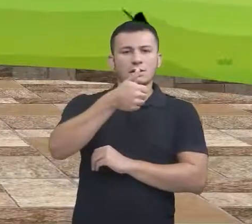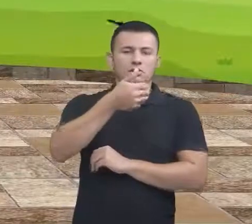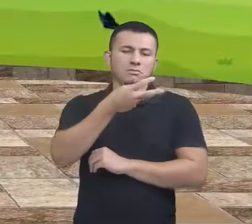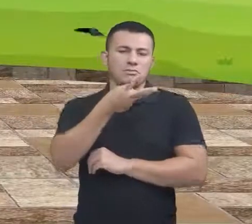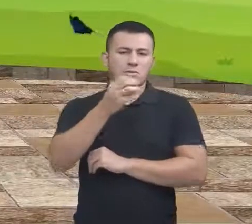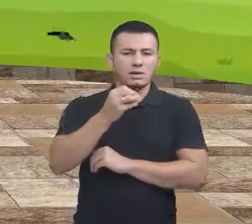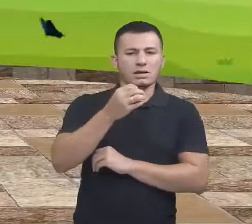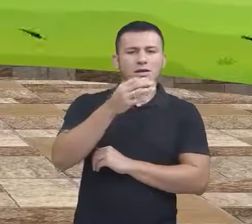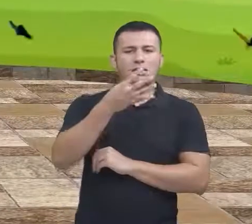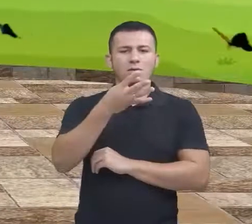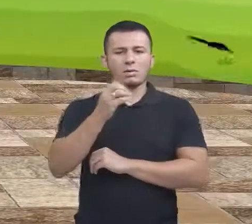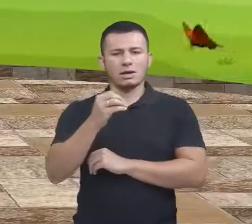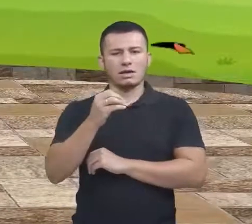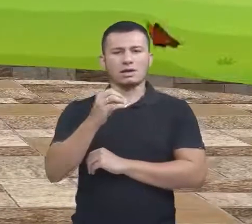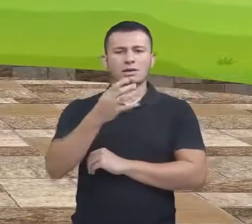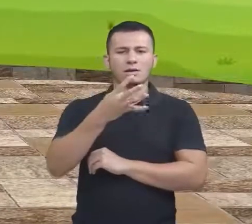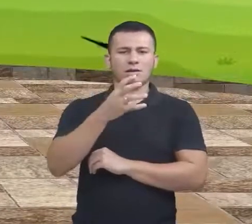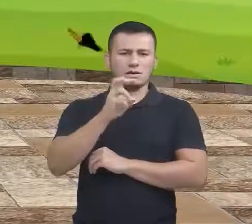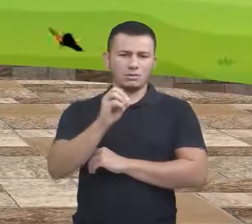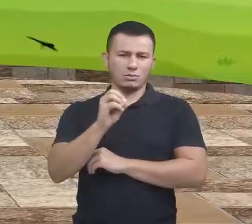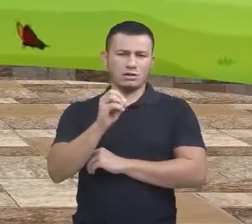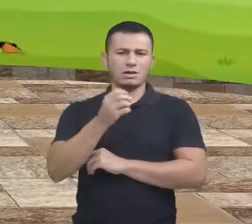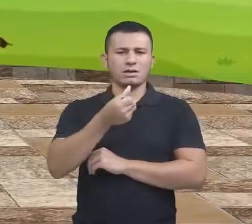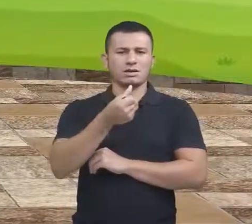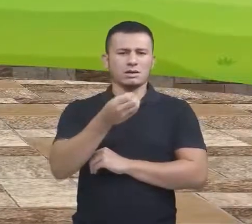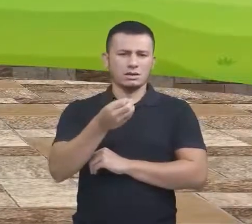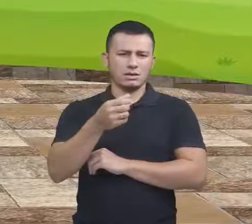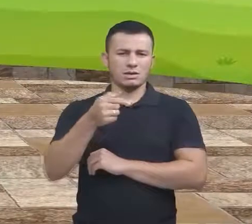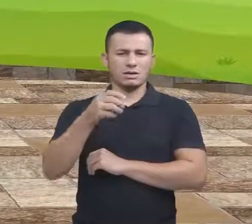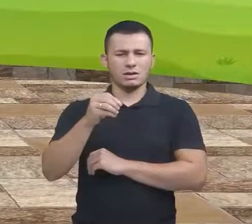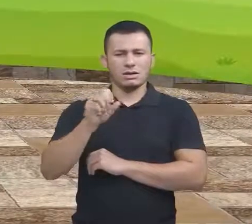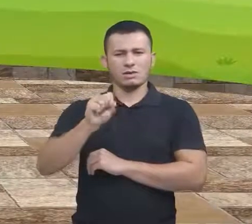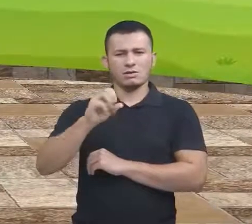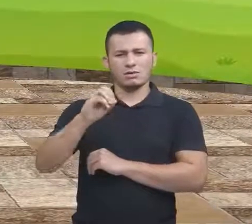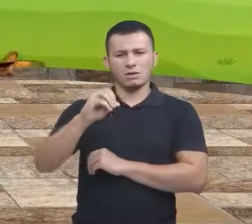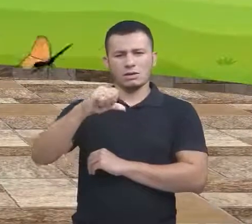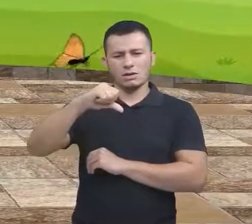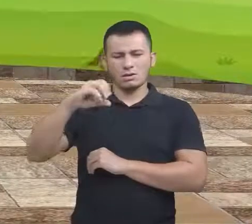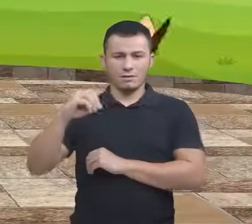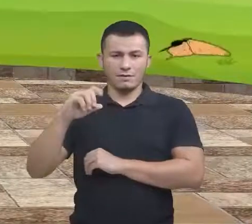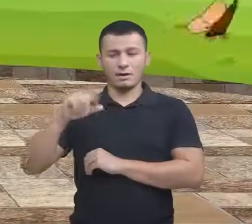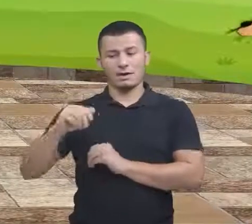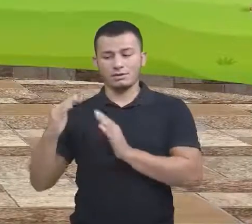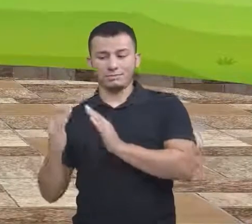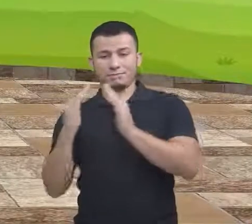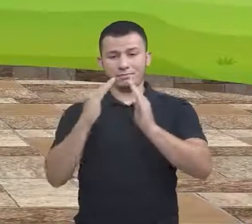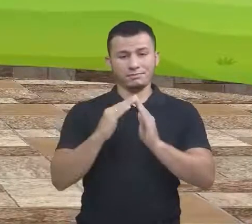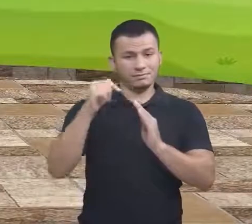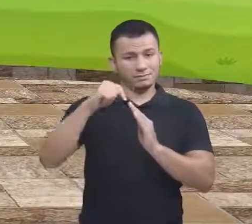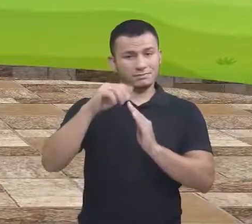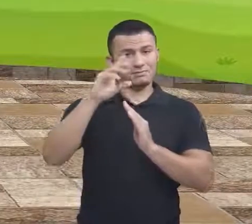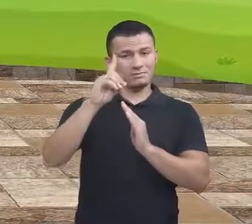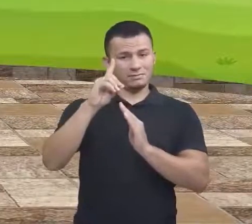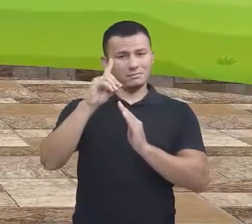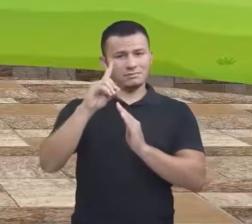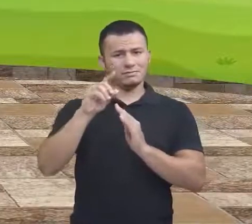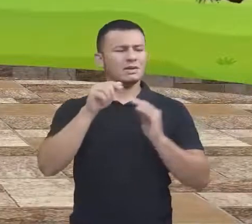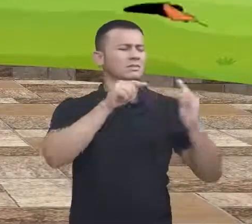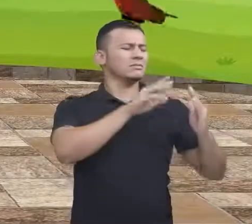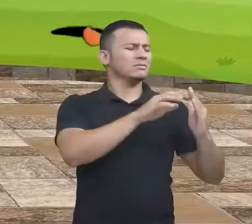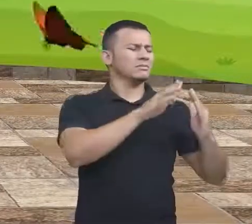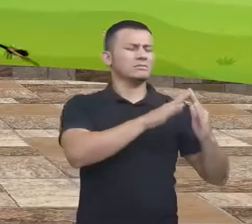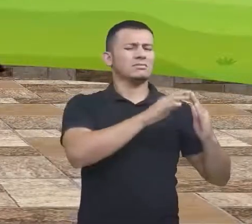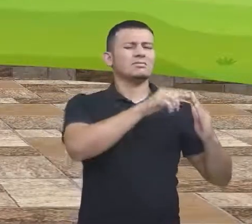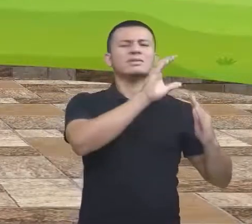50 60 70 80 90 eu já coloco na dezena e eu só vou para casinha do sem